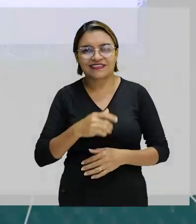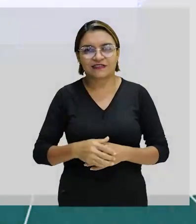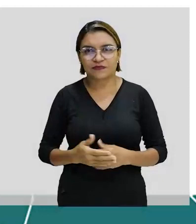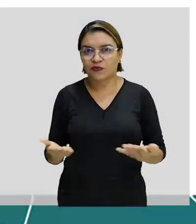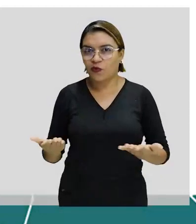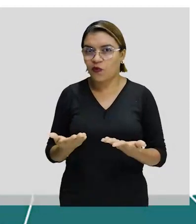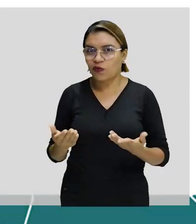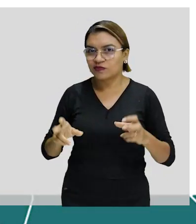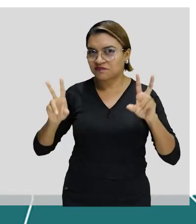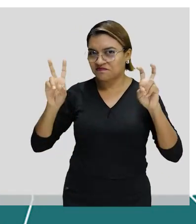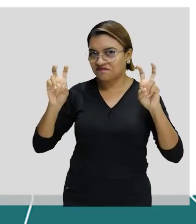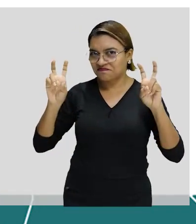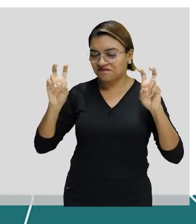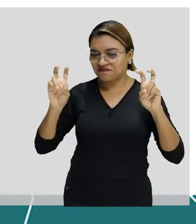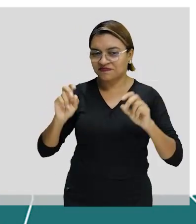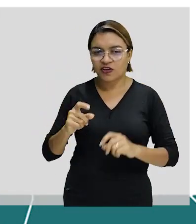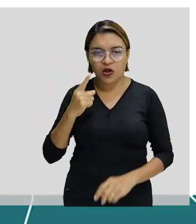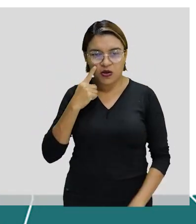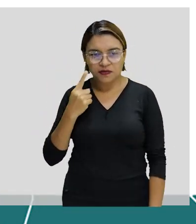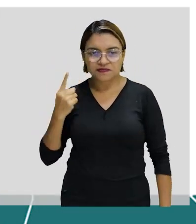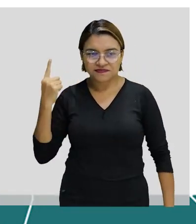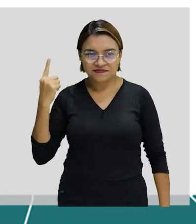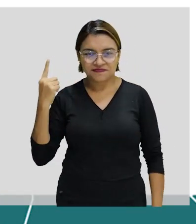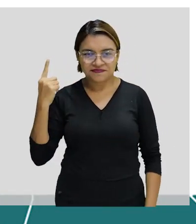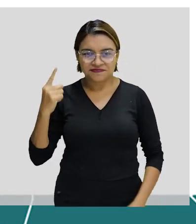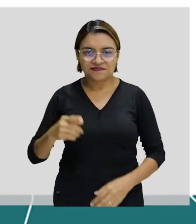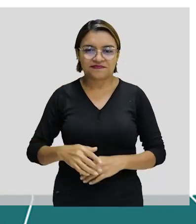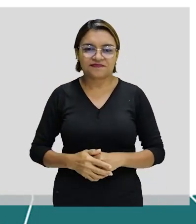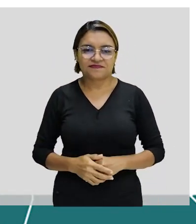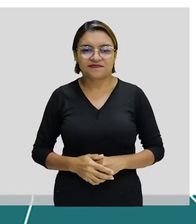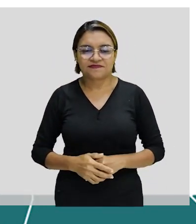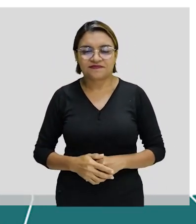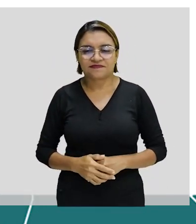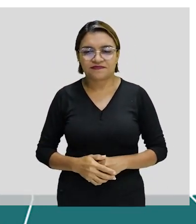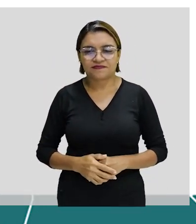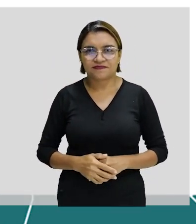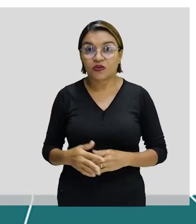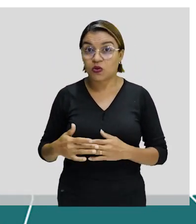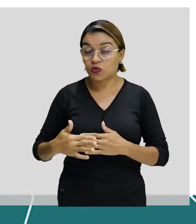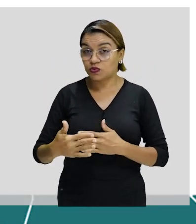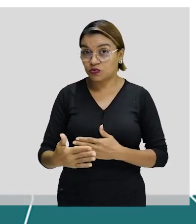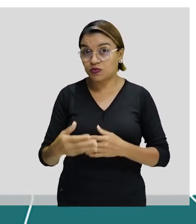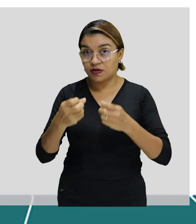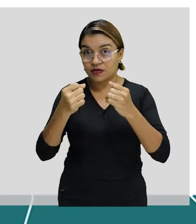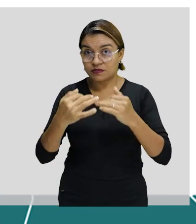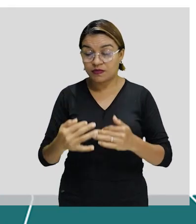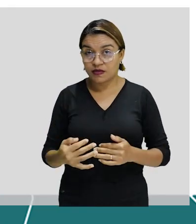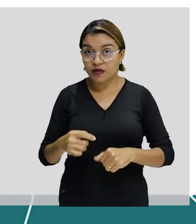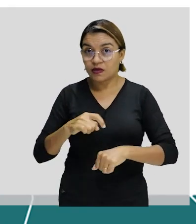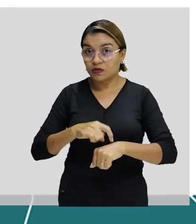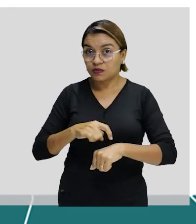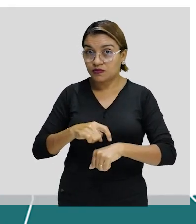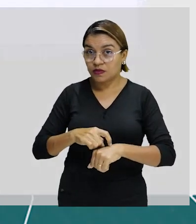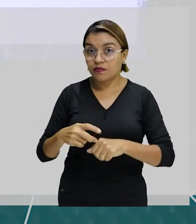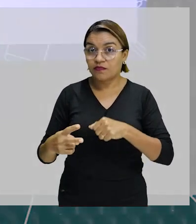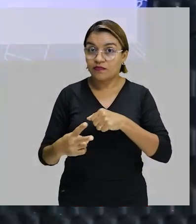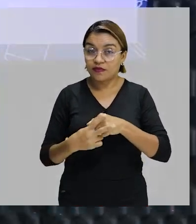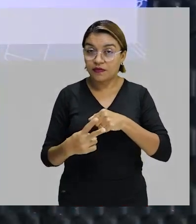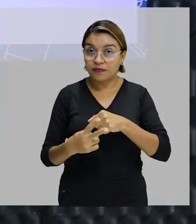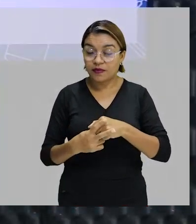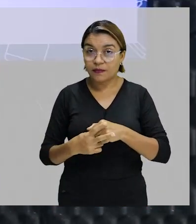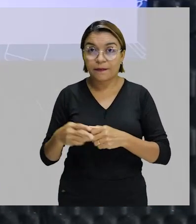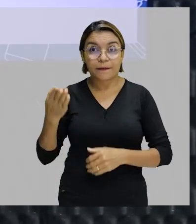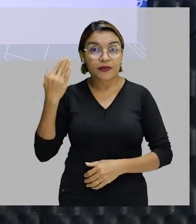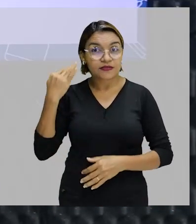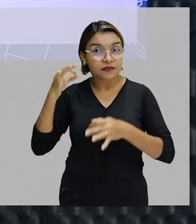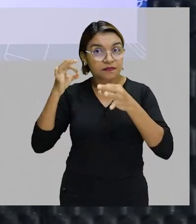nós vamos falar de Past Perfect Forming Sentences. Vamos continuar falando desse tempo verbal que é o passado perfeito, com